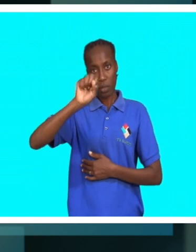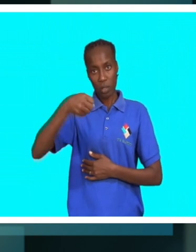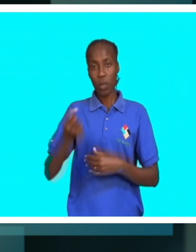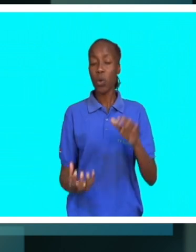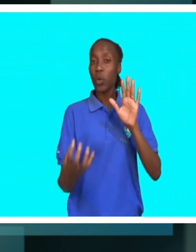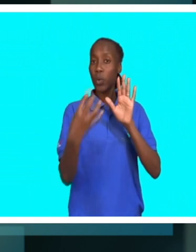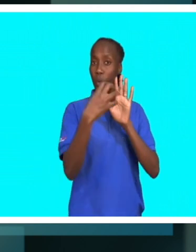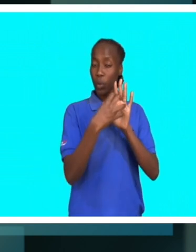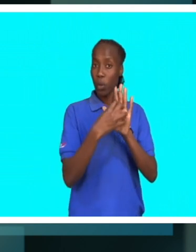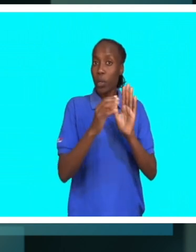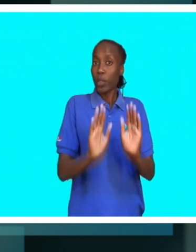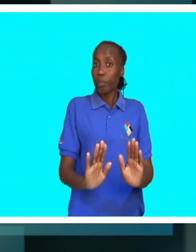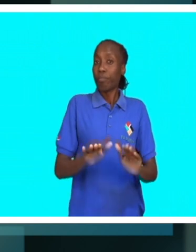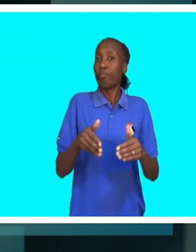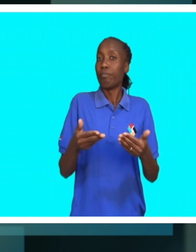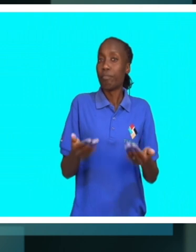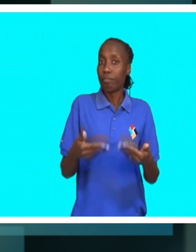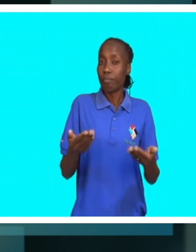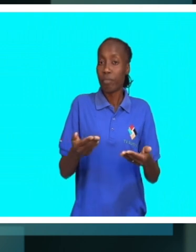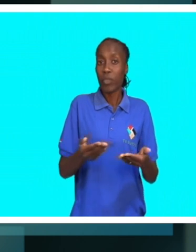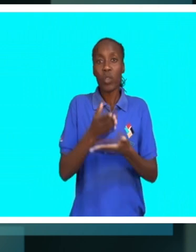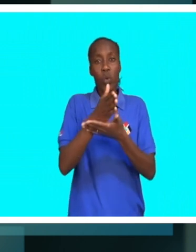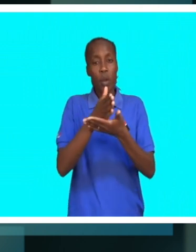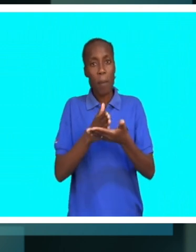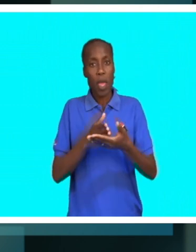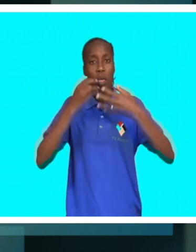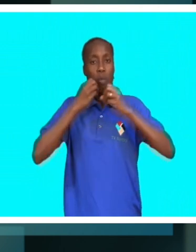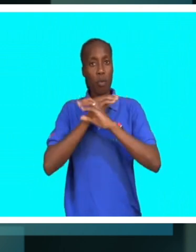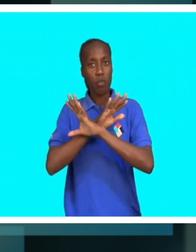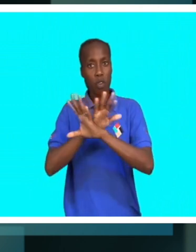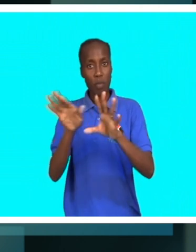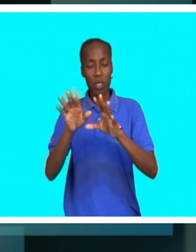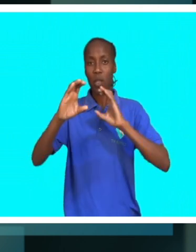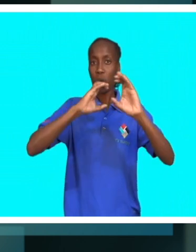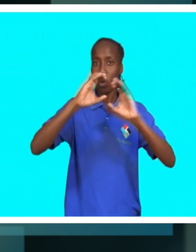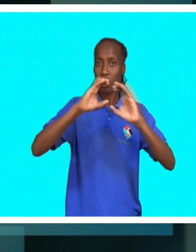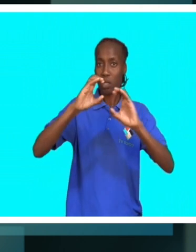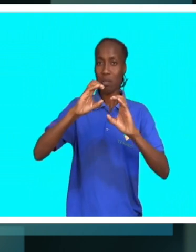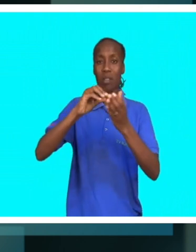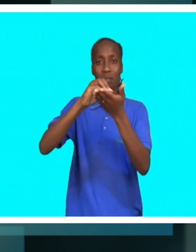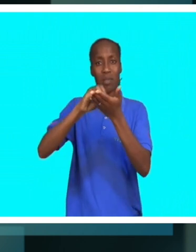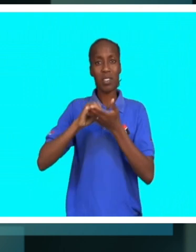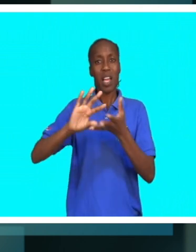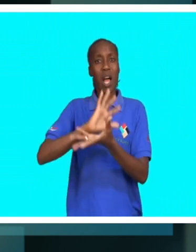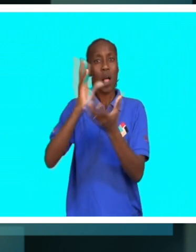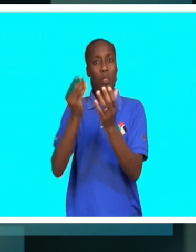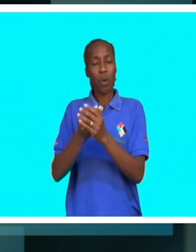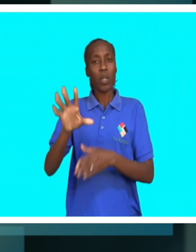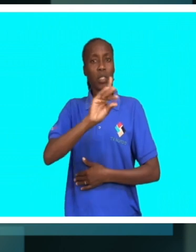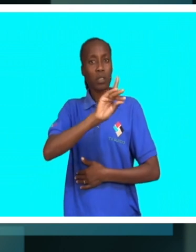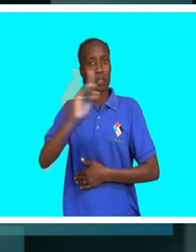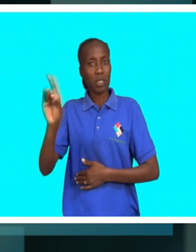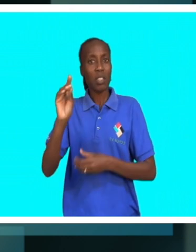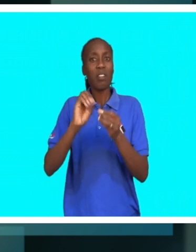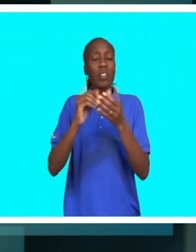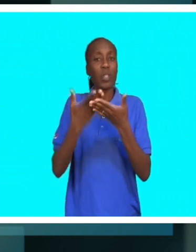que coloque os meios de informação e comunicação acessíveis a todas as deficiências.